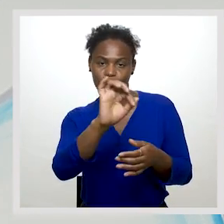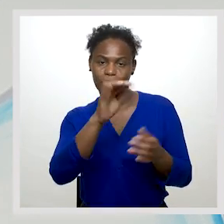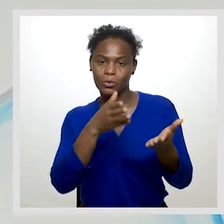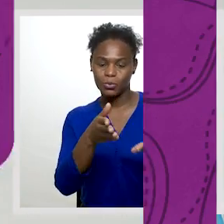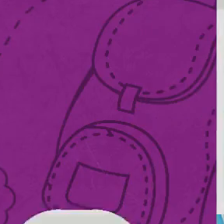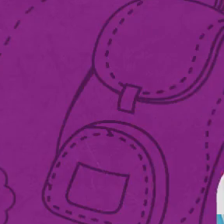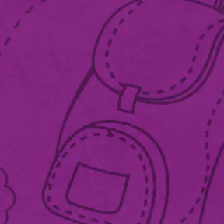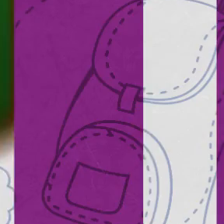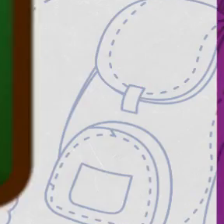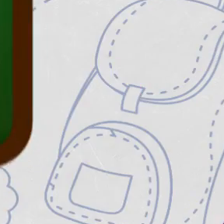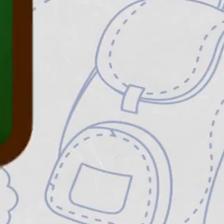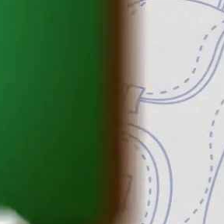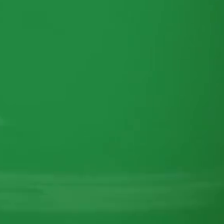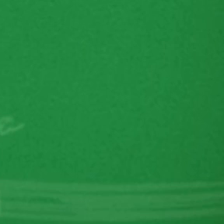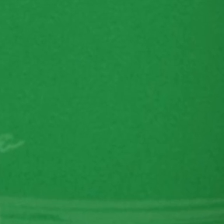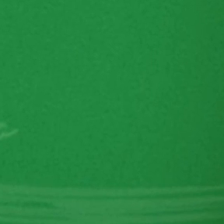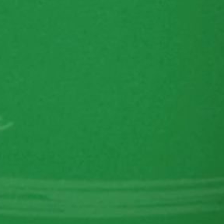educação.